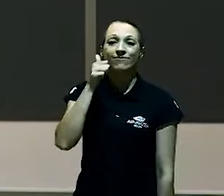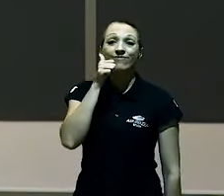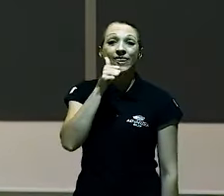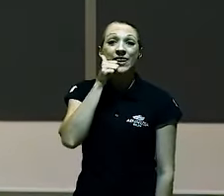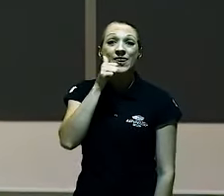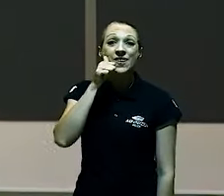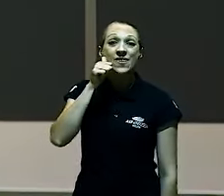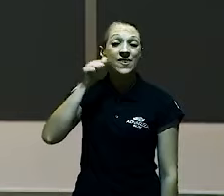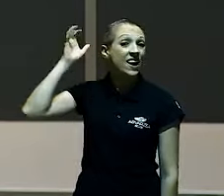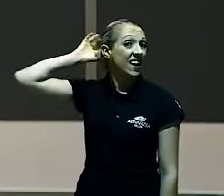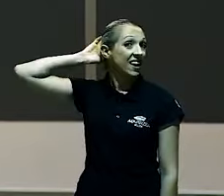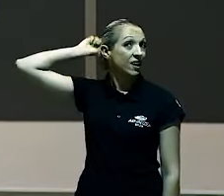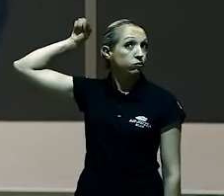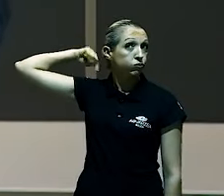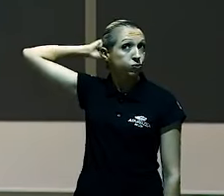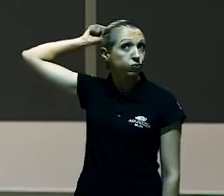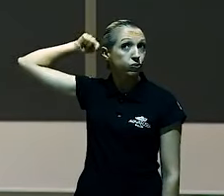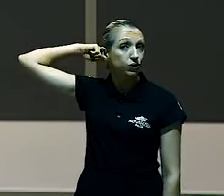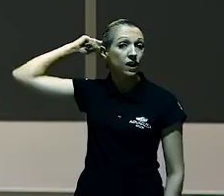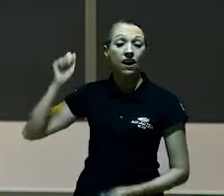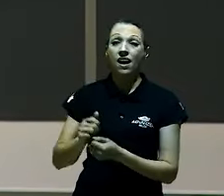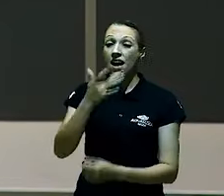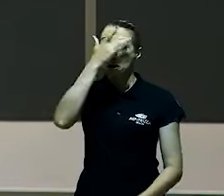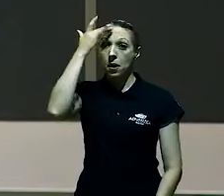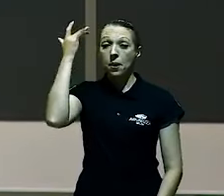de fogo, que vai olhar para ele e dizer: eu sei o que você está fazendo aqui.